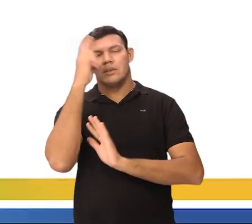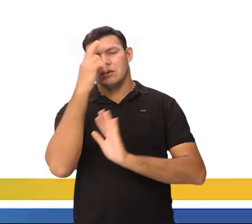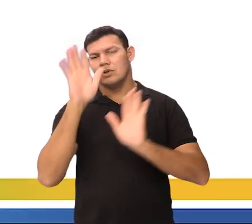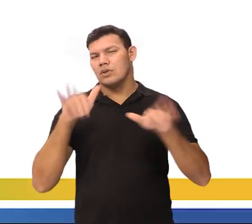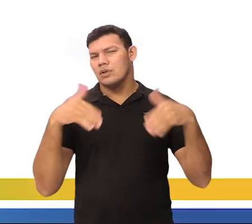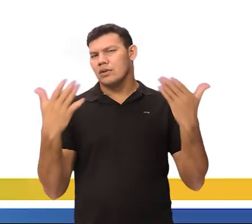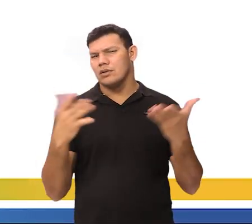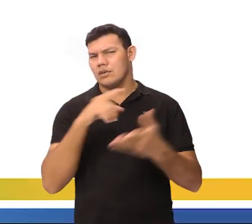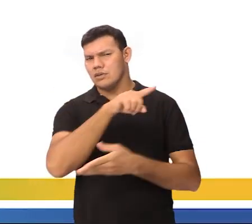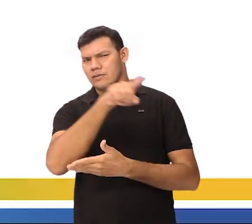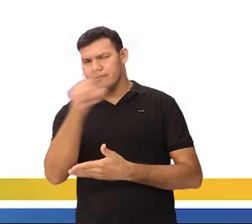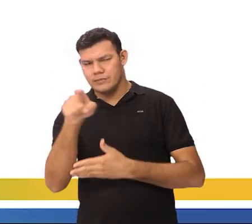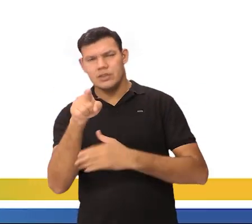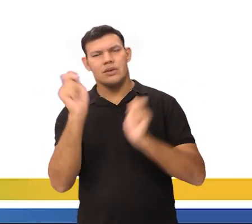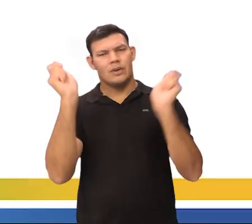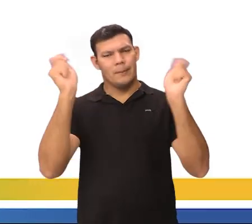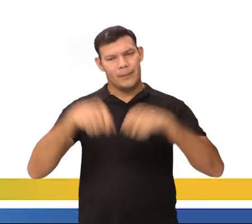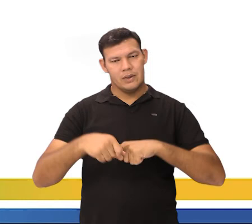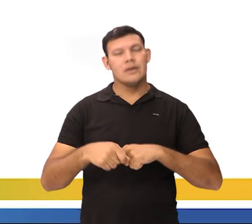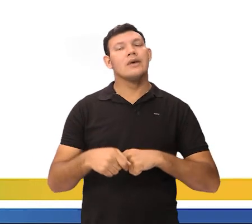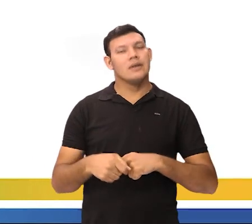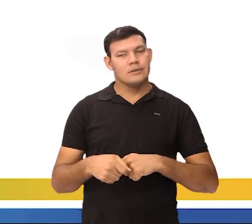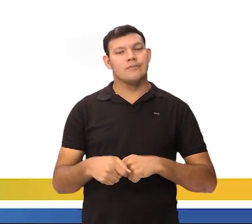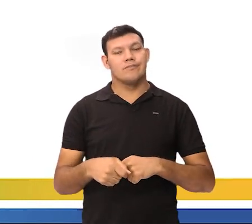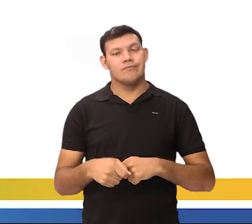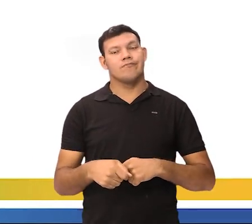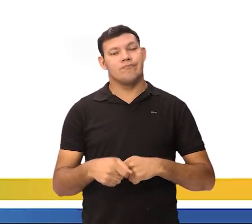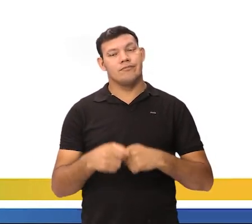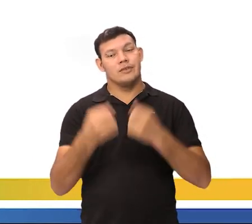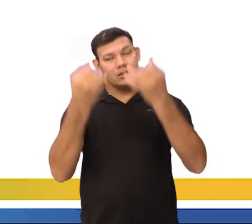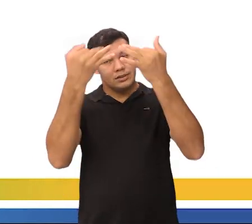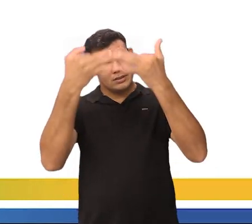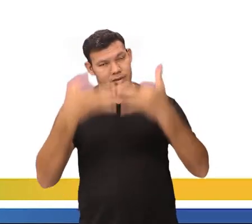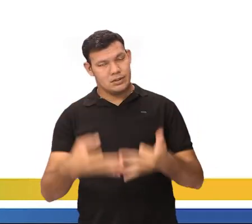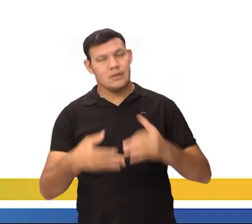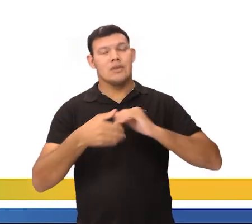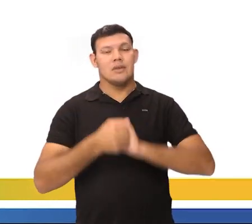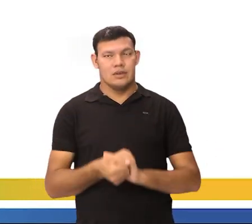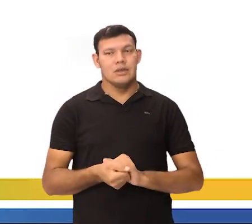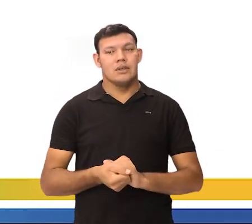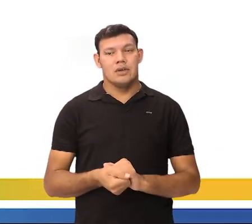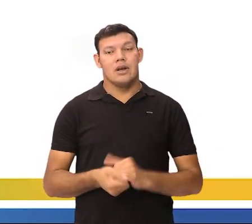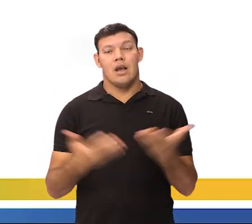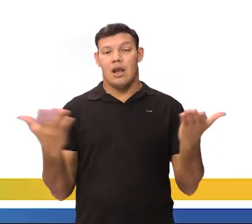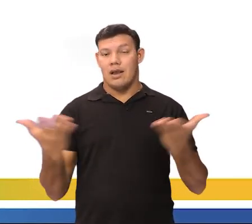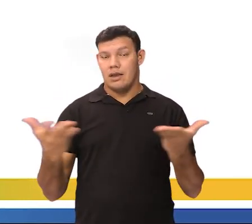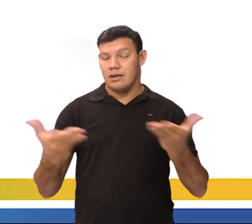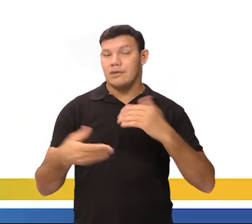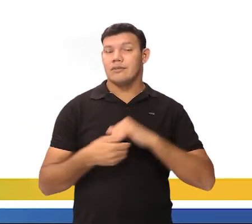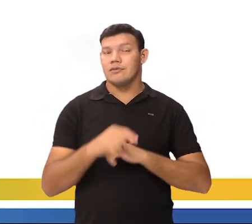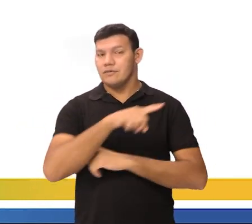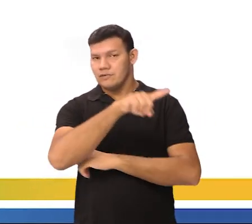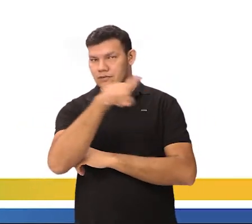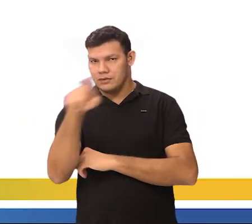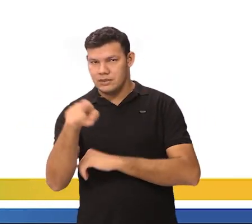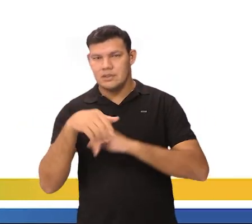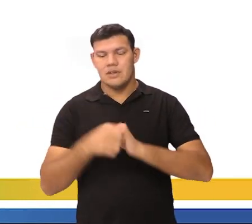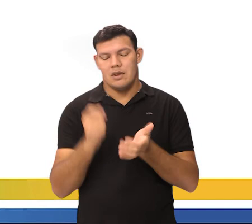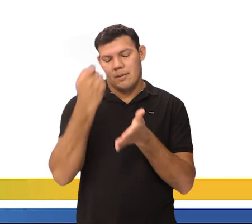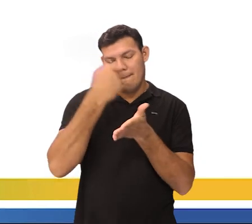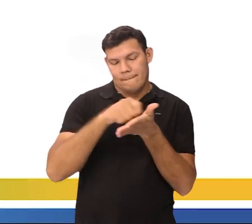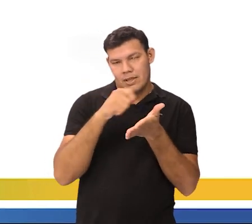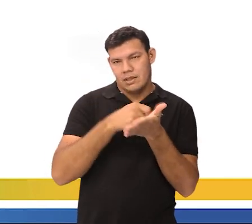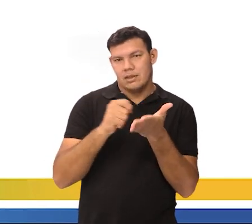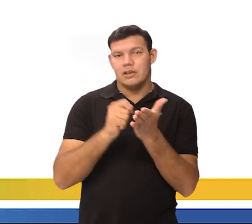É claro que vocês podem, com as palavras de vocês, definir o que é história. Até peça esse exercício de vocês agora mesmo,